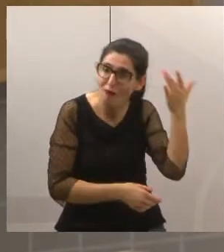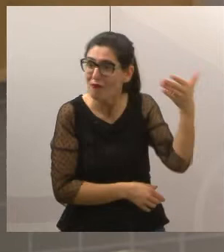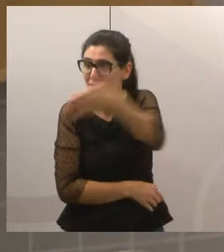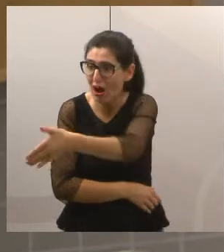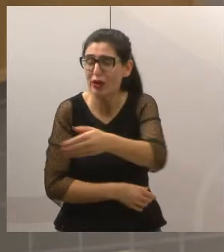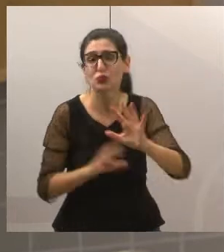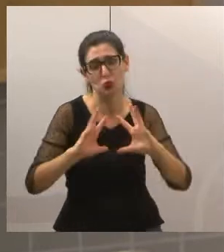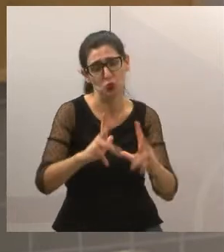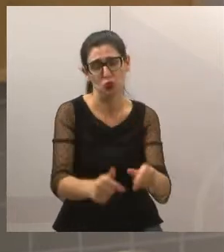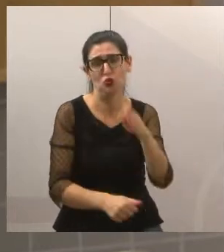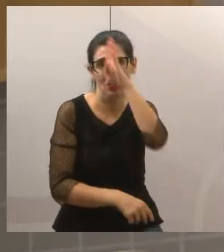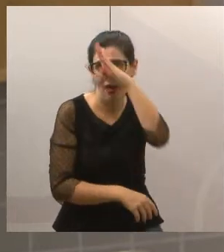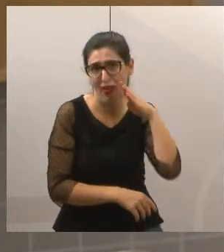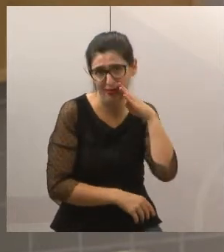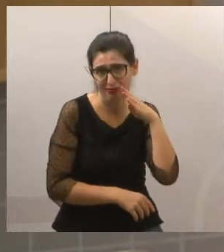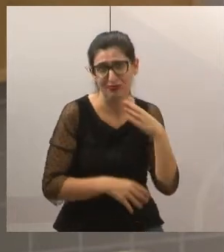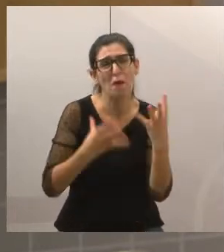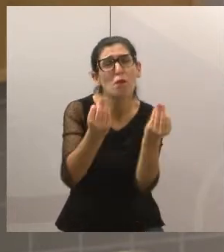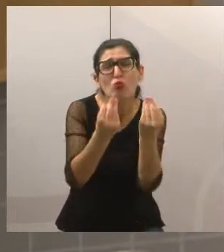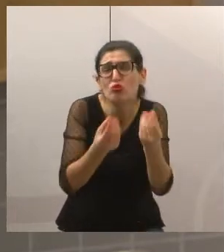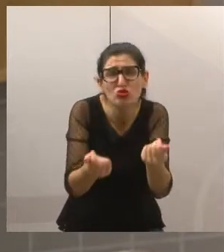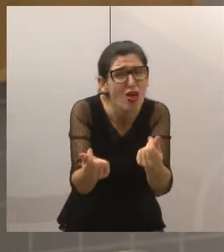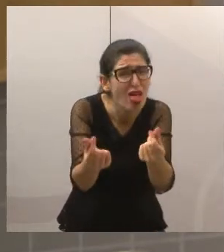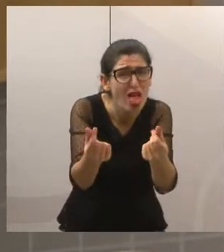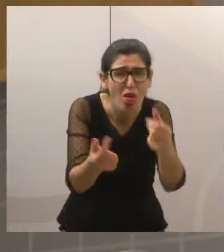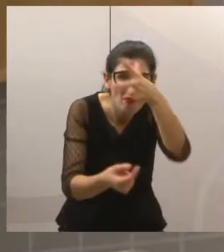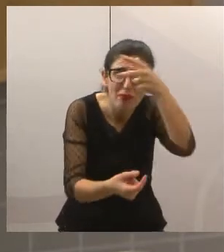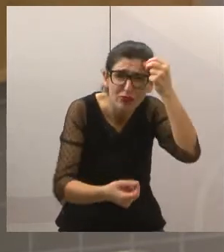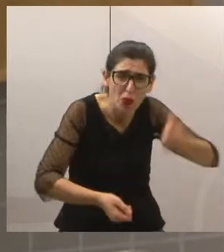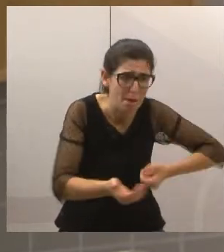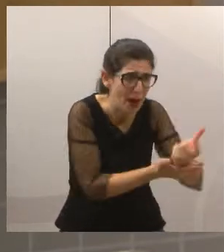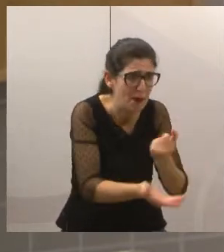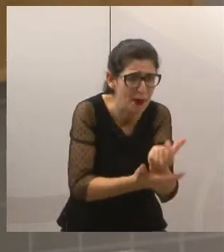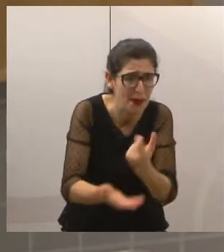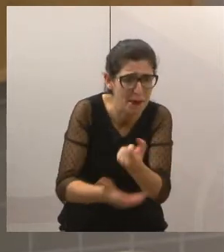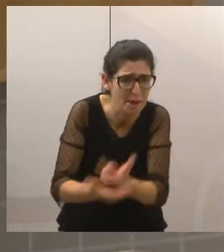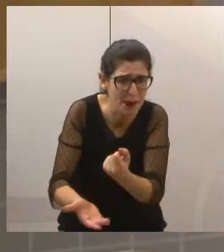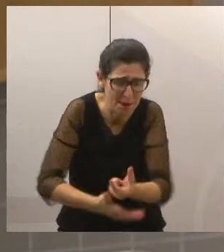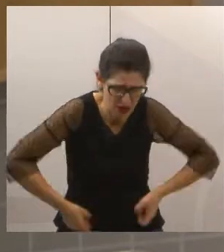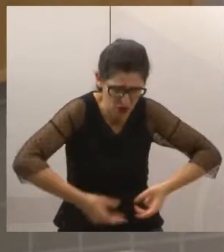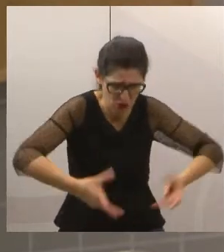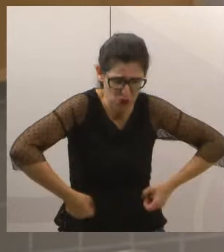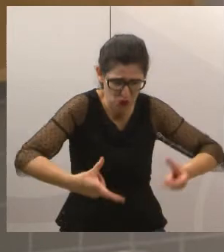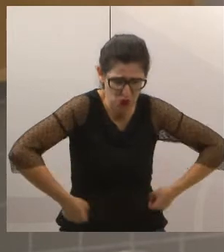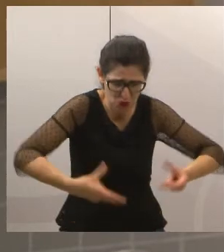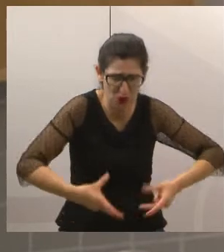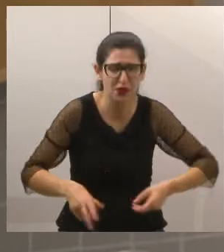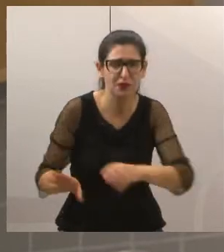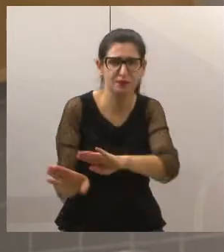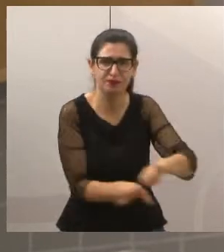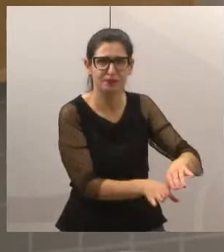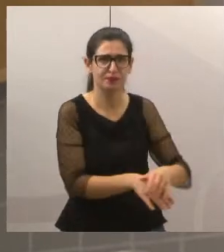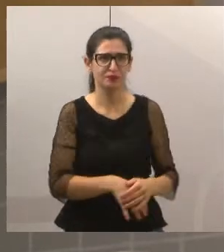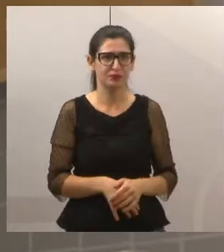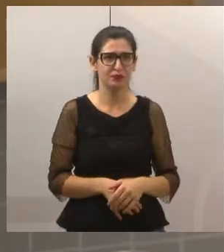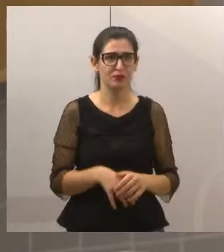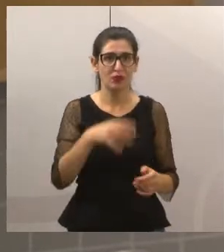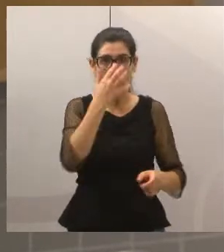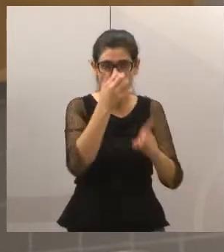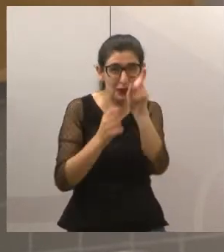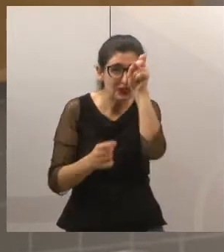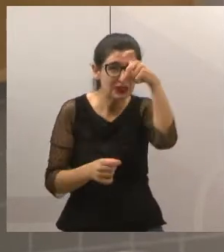um ponto que você apontou, assistência e cultura, foram as secretarias que percentualmente mais cresceram do orçamento anterior para